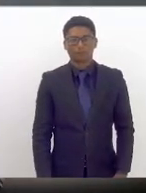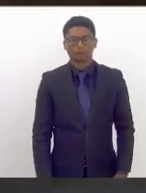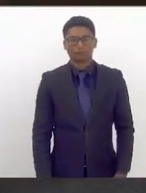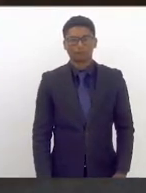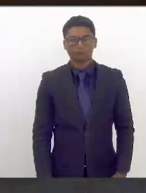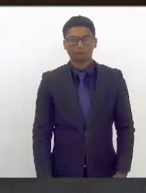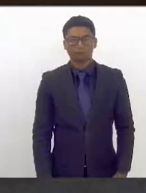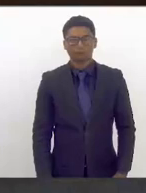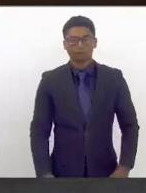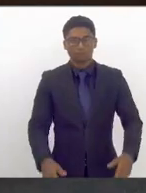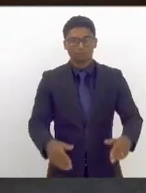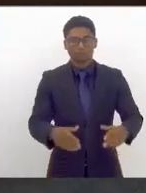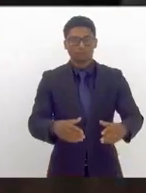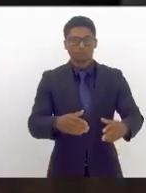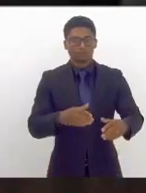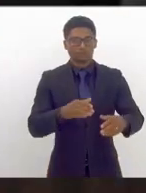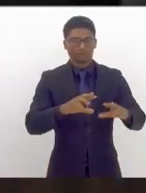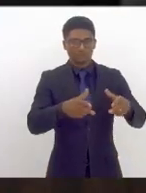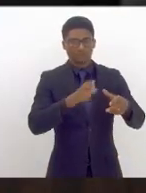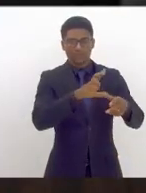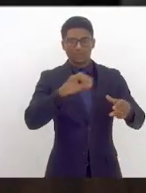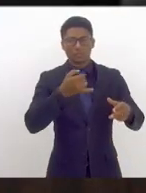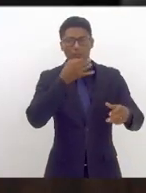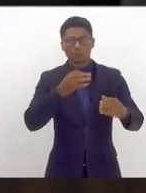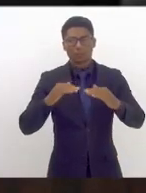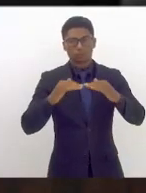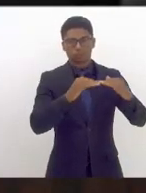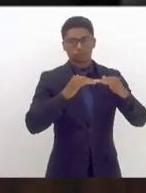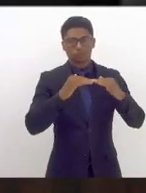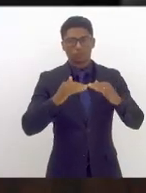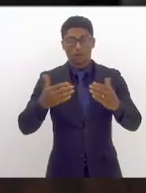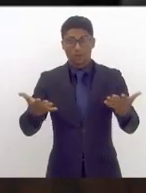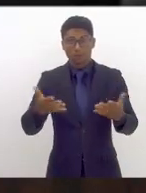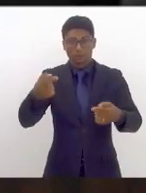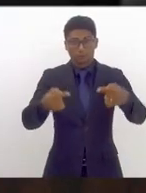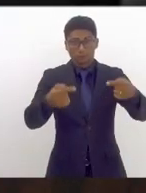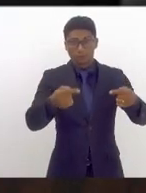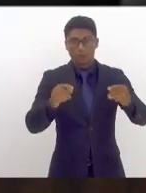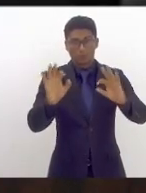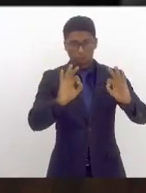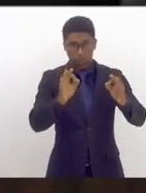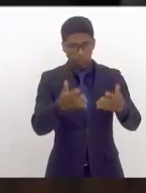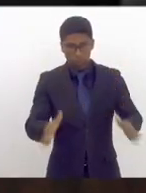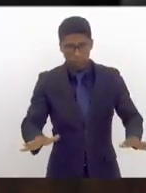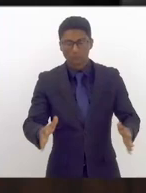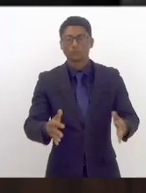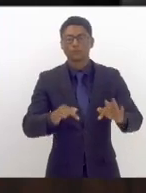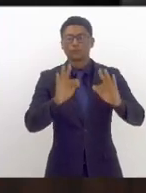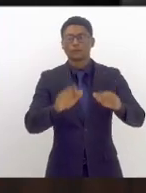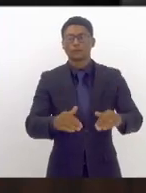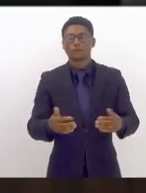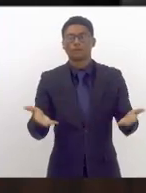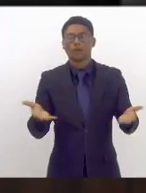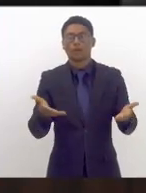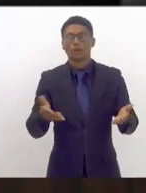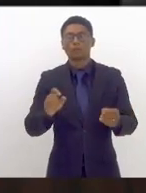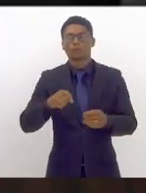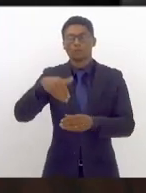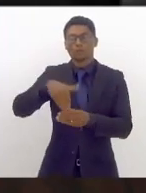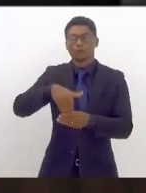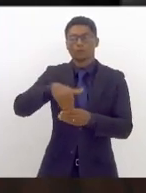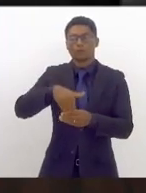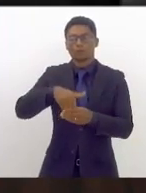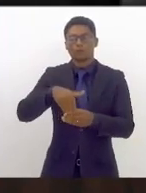acompanha Aparecida ccj apareceres emitidos em discussão não havendo Quem Queira discutir encerrar da discussão em